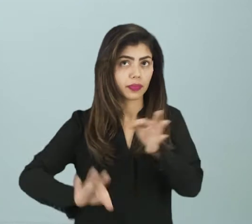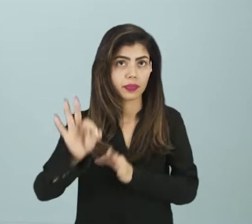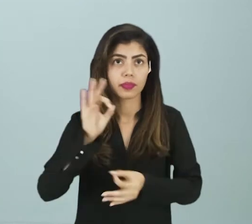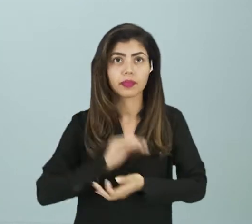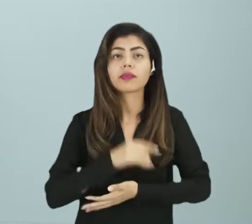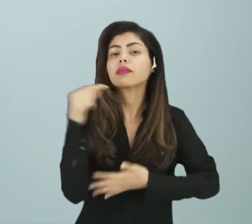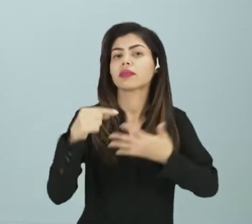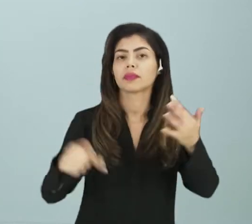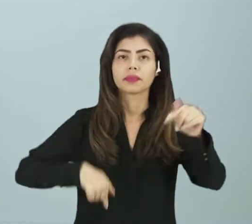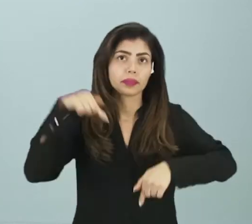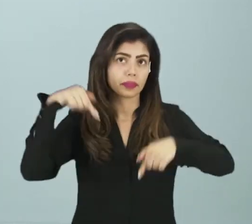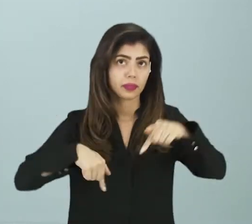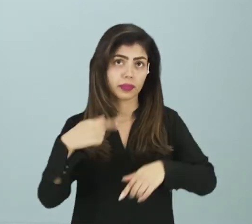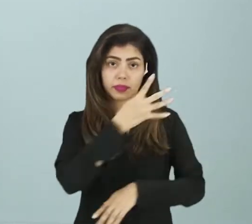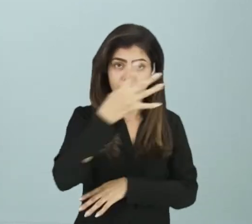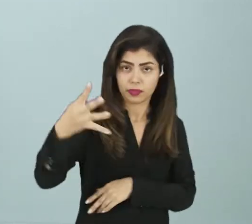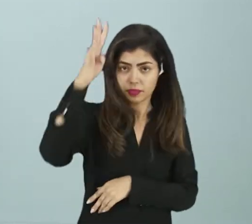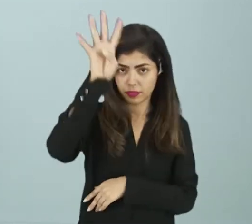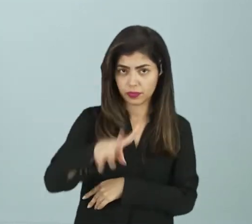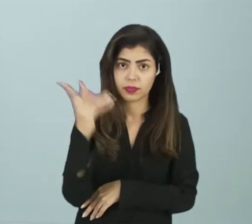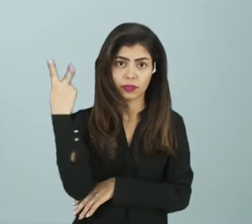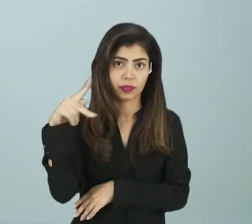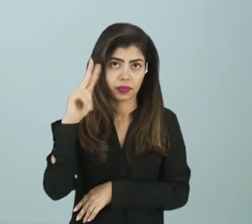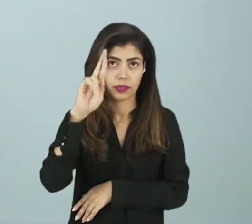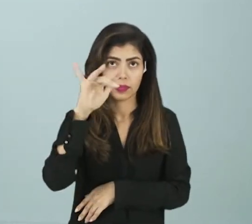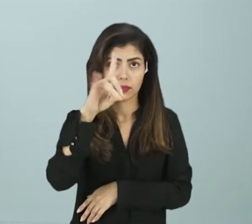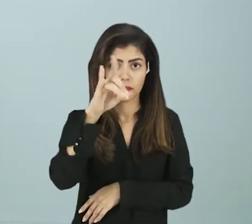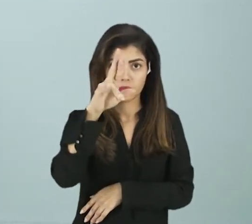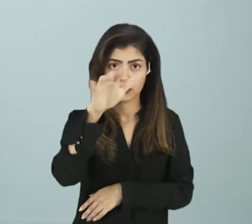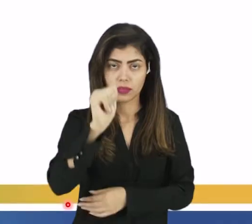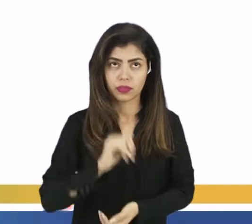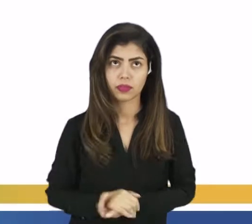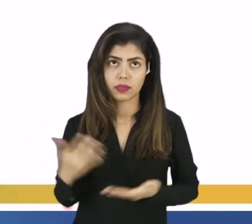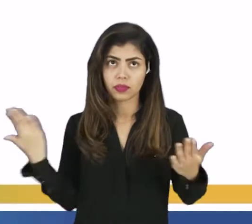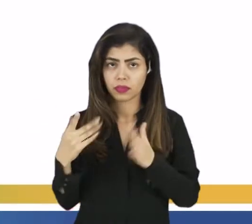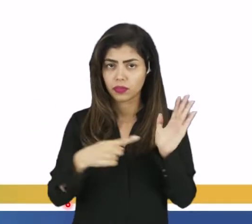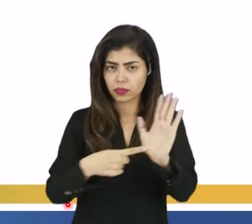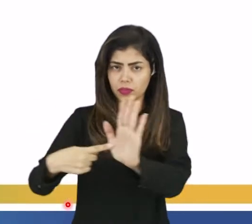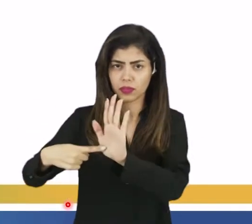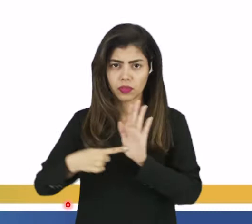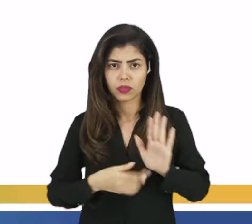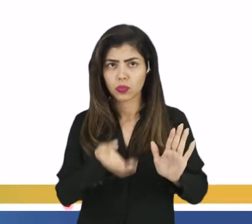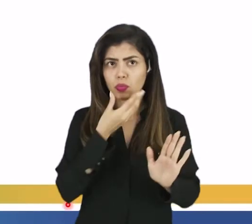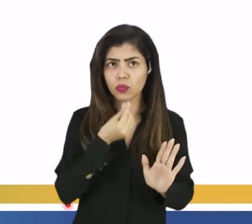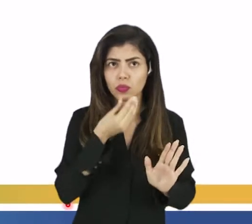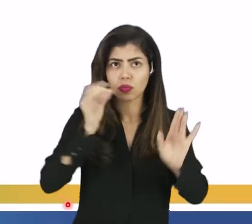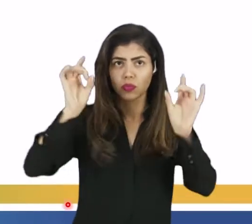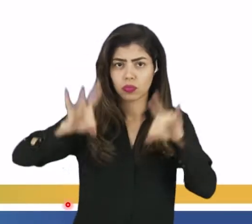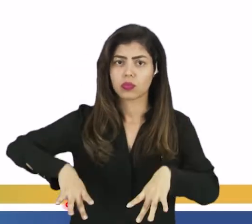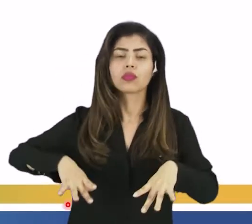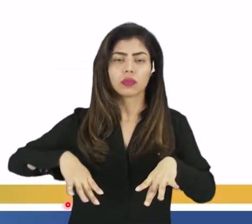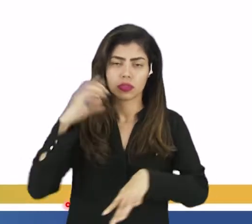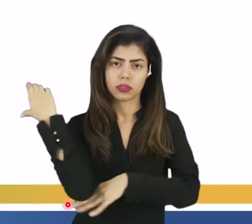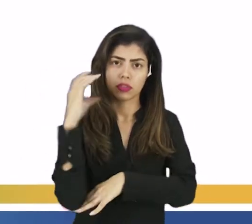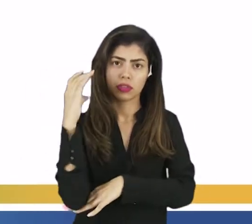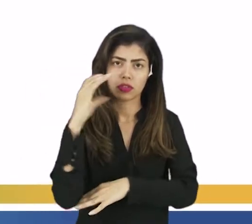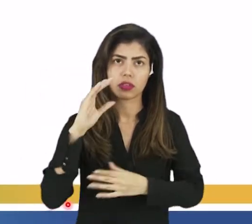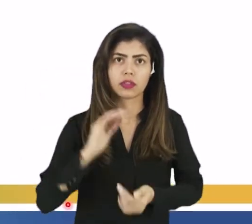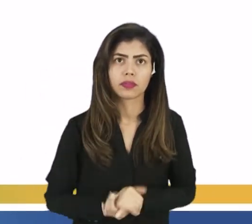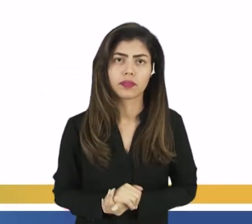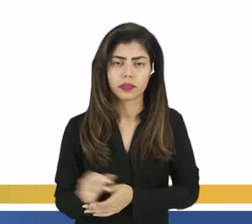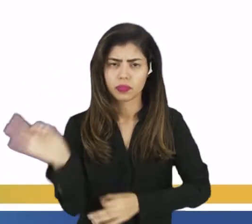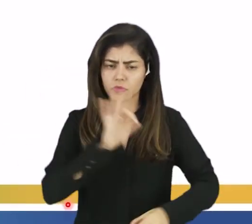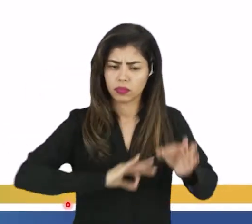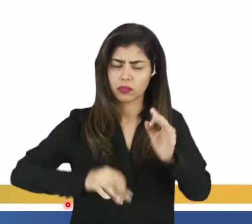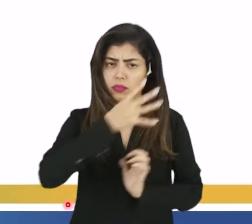é organização dos elementos químicos na tabela periódica e nós temos aqui me de leve que foi um dos últimos cientistas